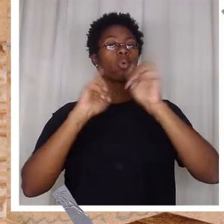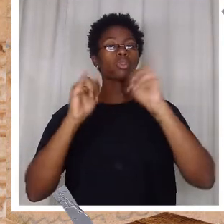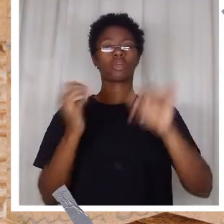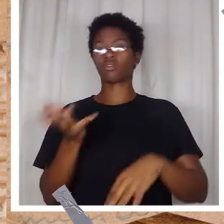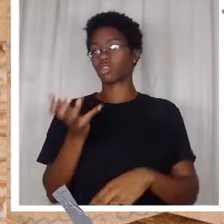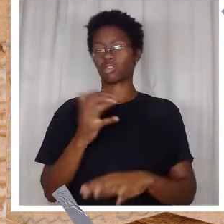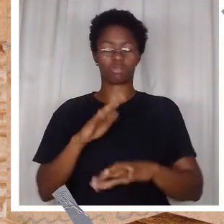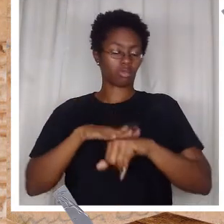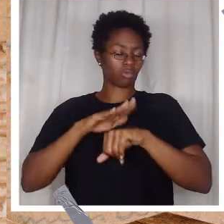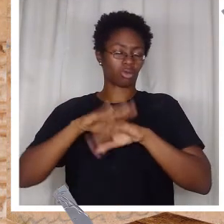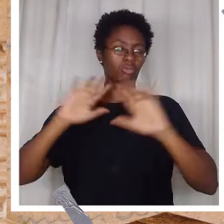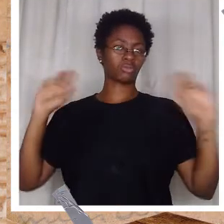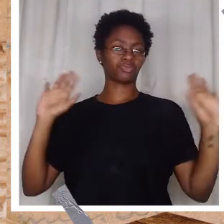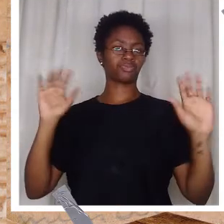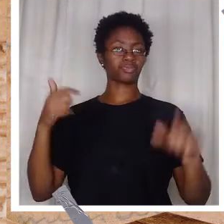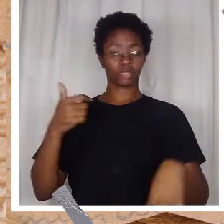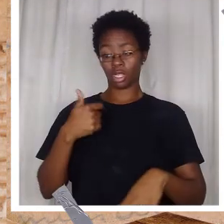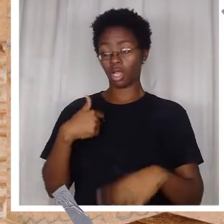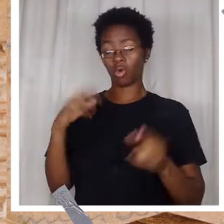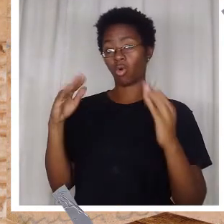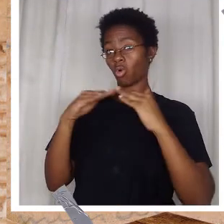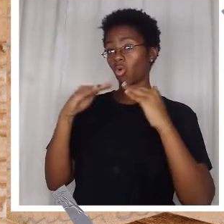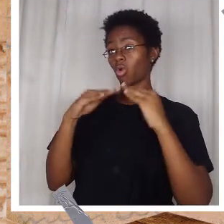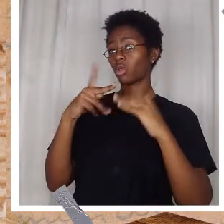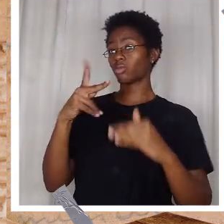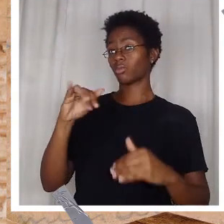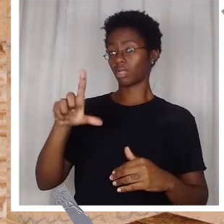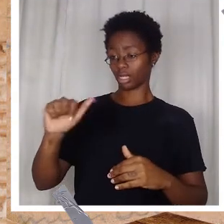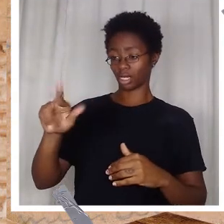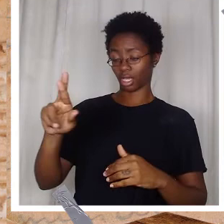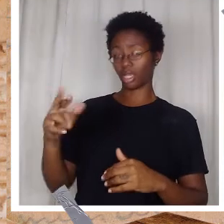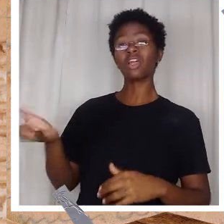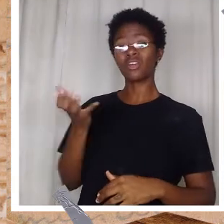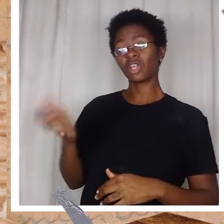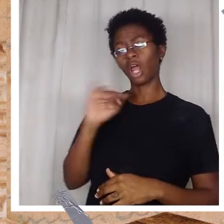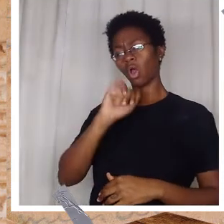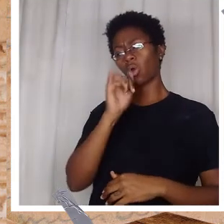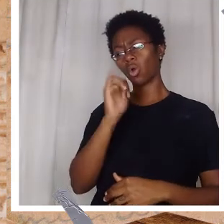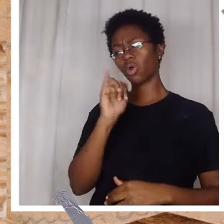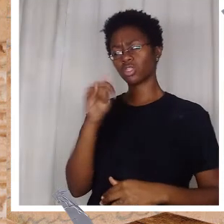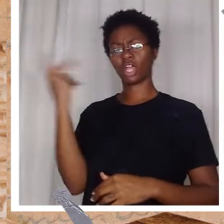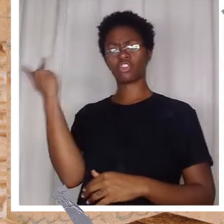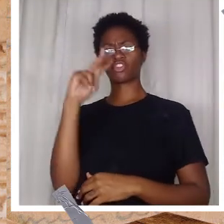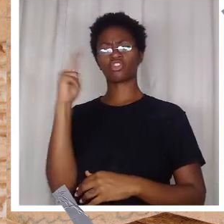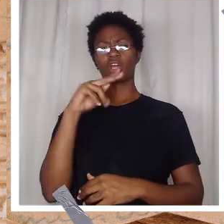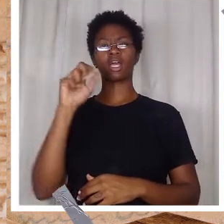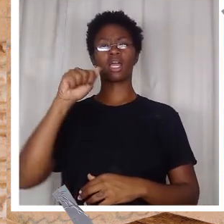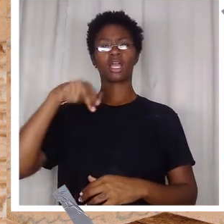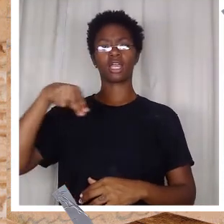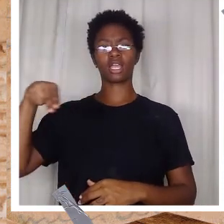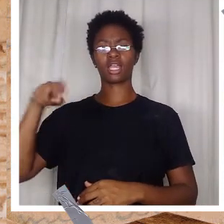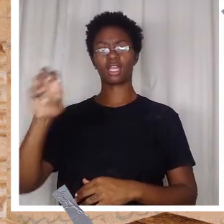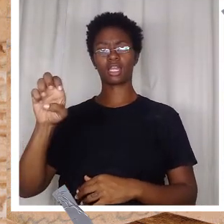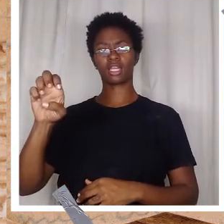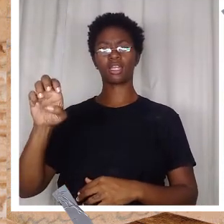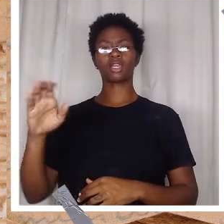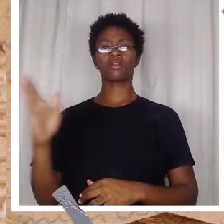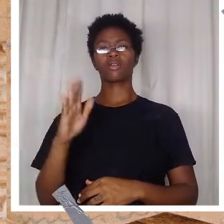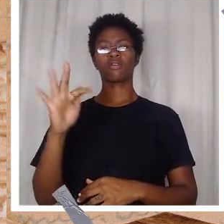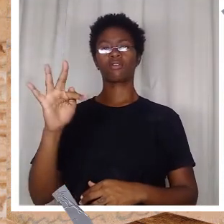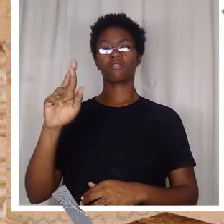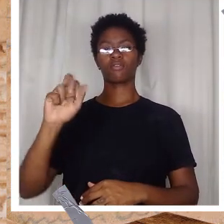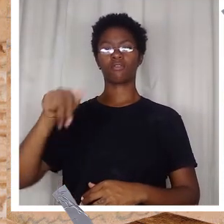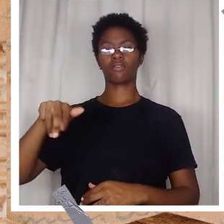Eu já quis contar a história da Anne Frank. Porque eu falava, bicho, porque nós precisamos de todas